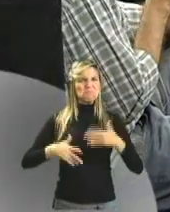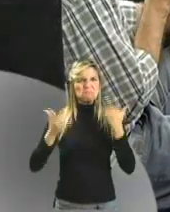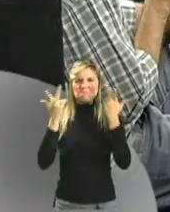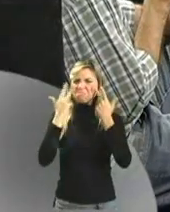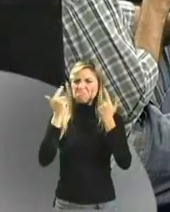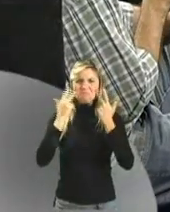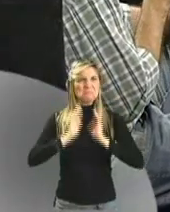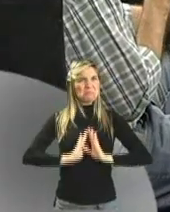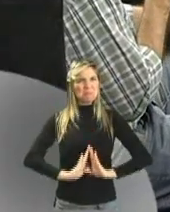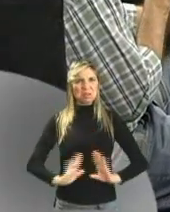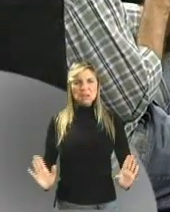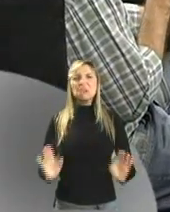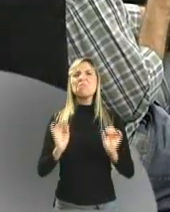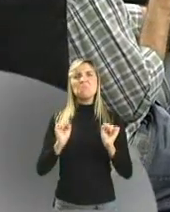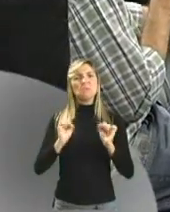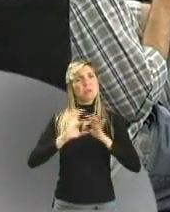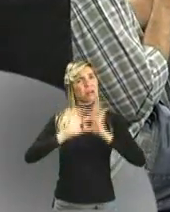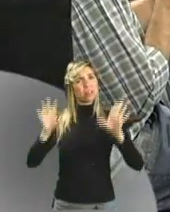temos dispositivos